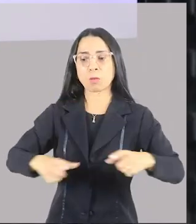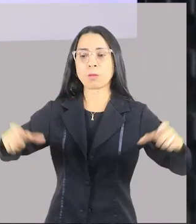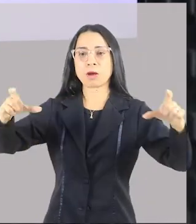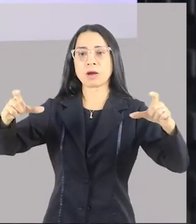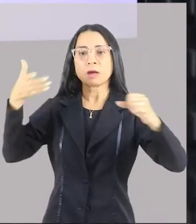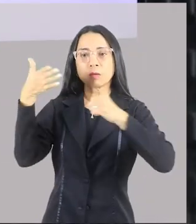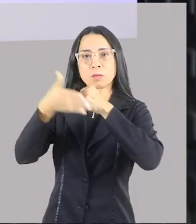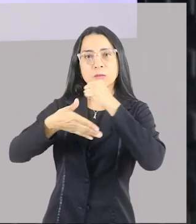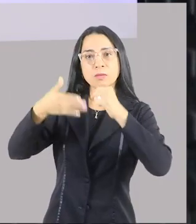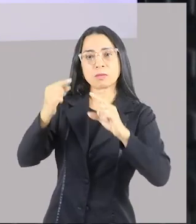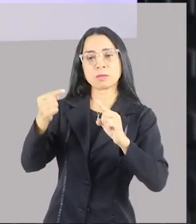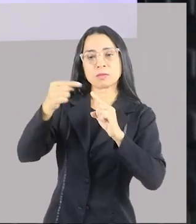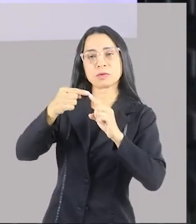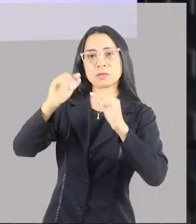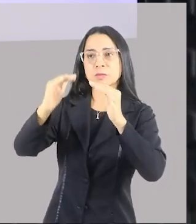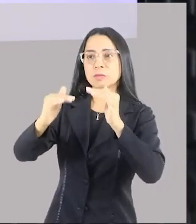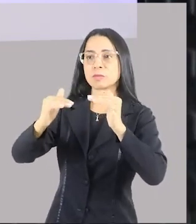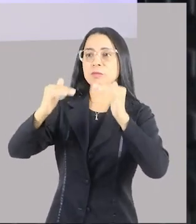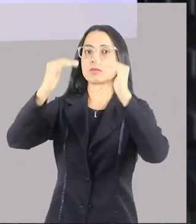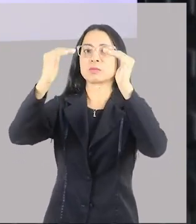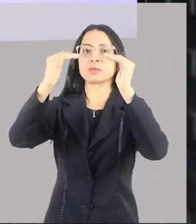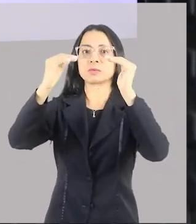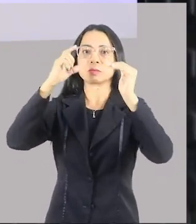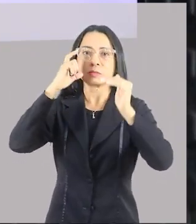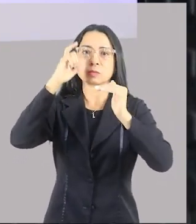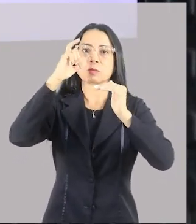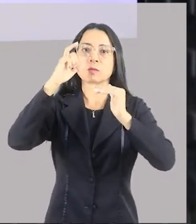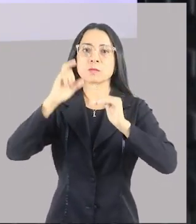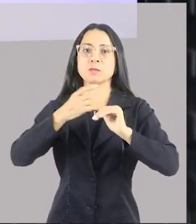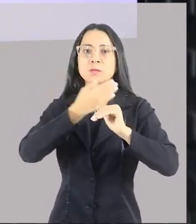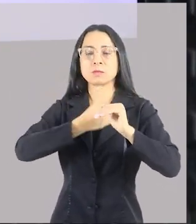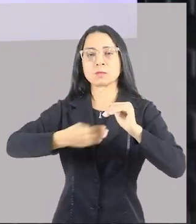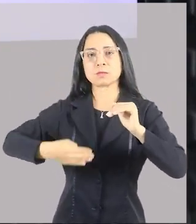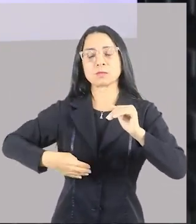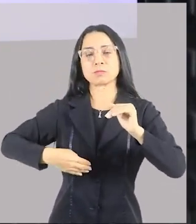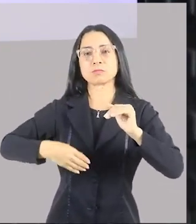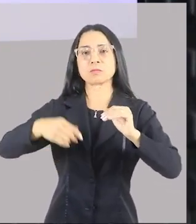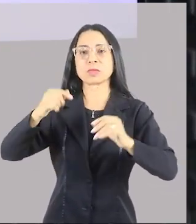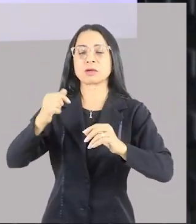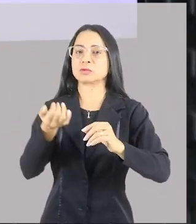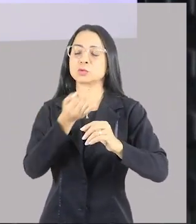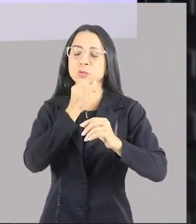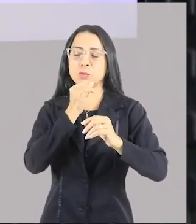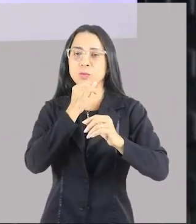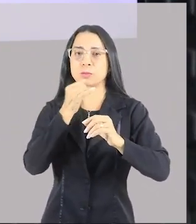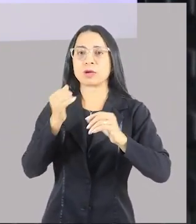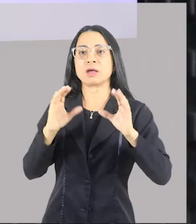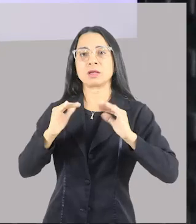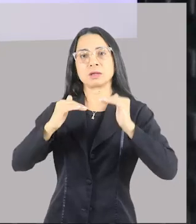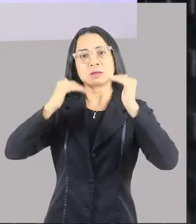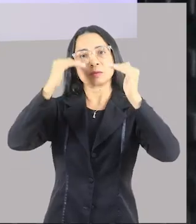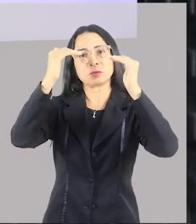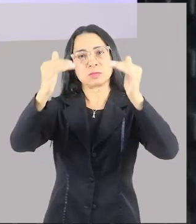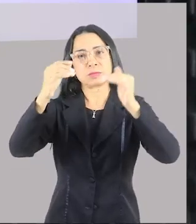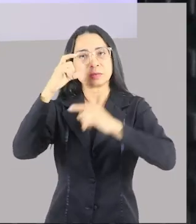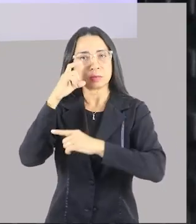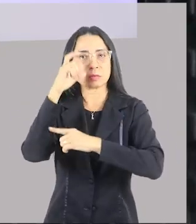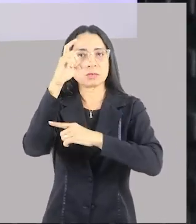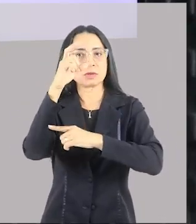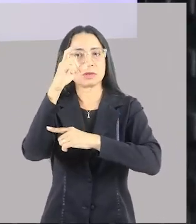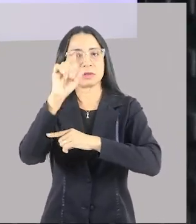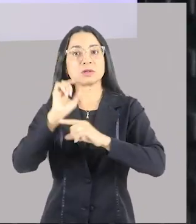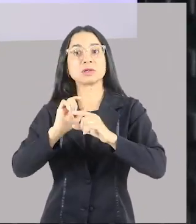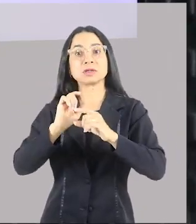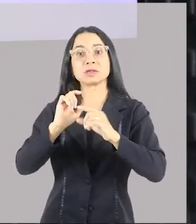chamado supremacia do interesse público. Esse interesse público necessariamente representa